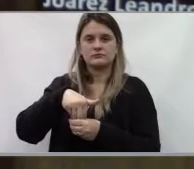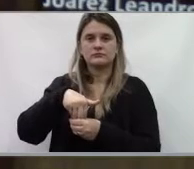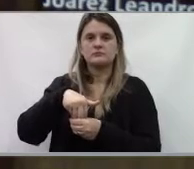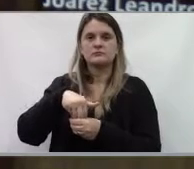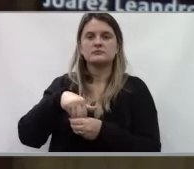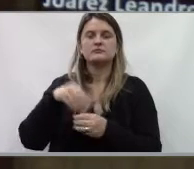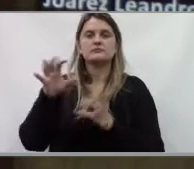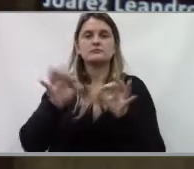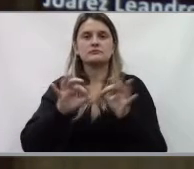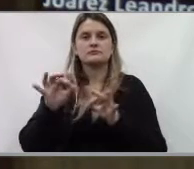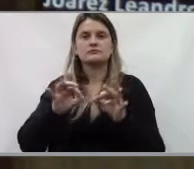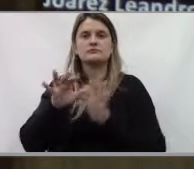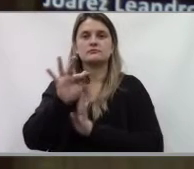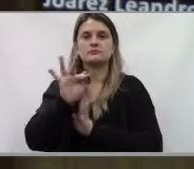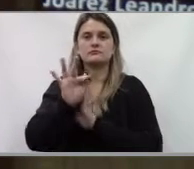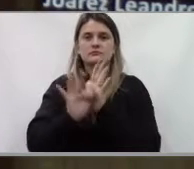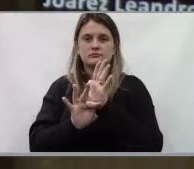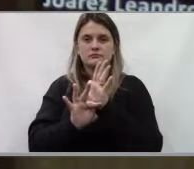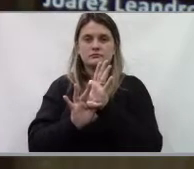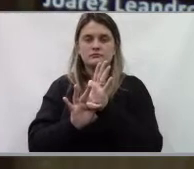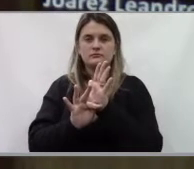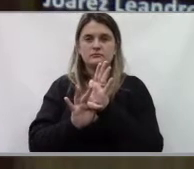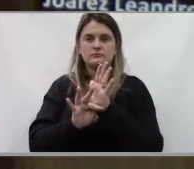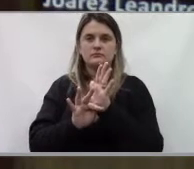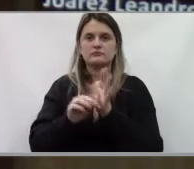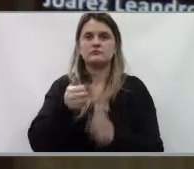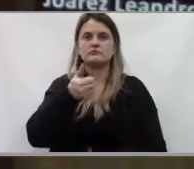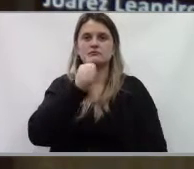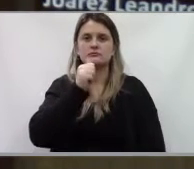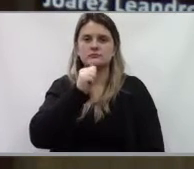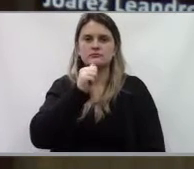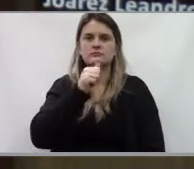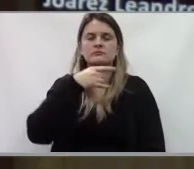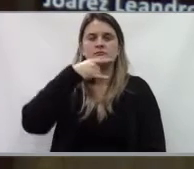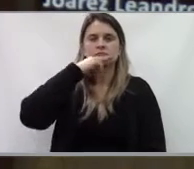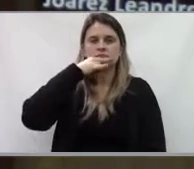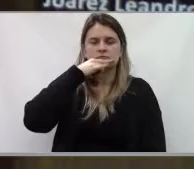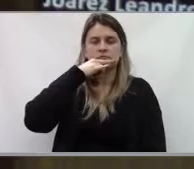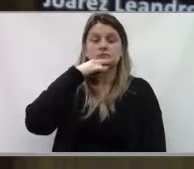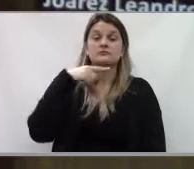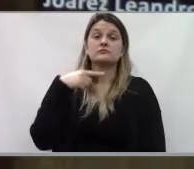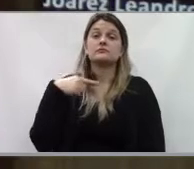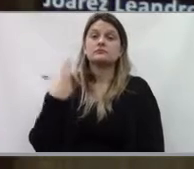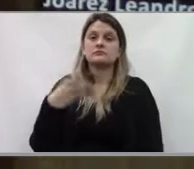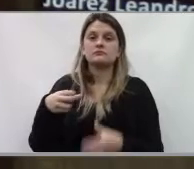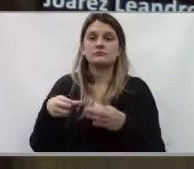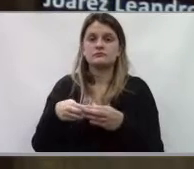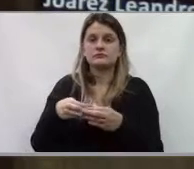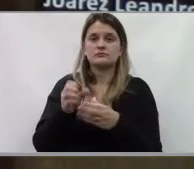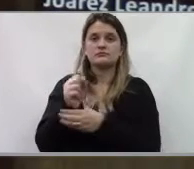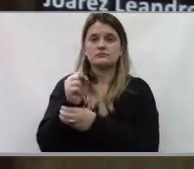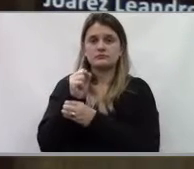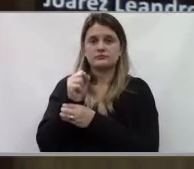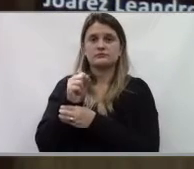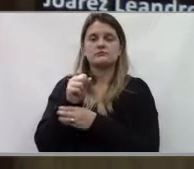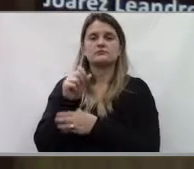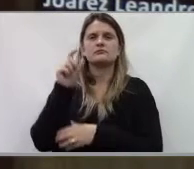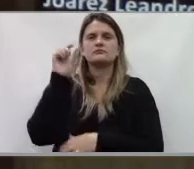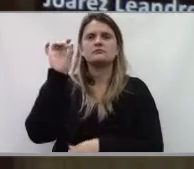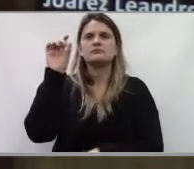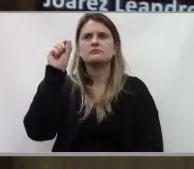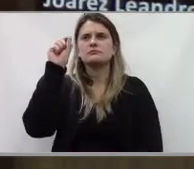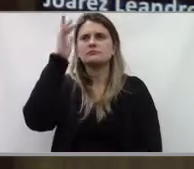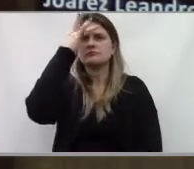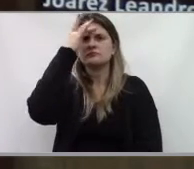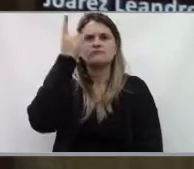aqui, adequando o texto com relação às bebidas alcoólicas. O Conselho de Segurança também, só para